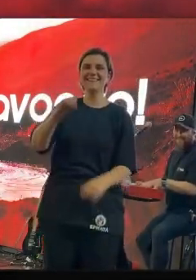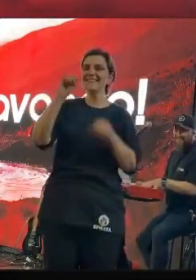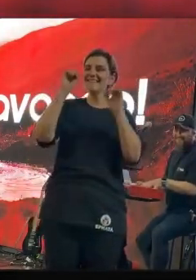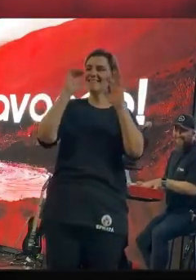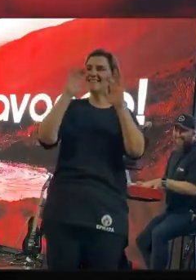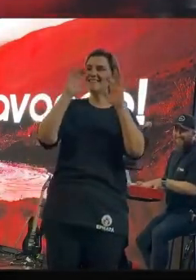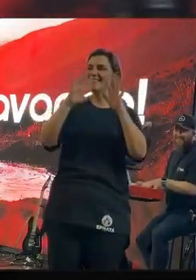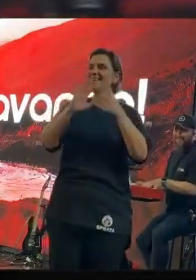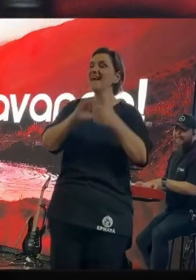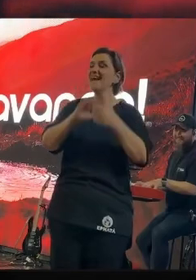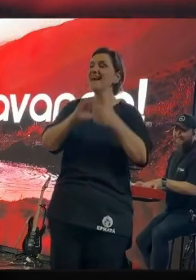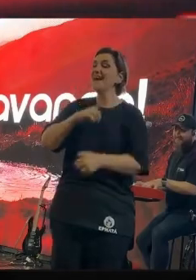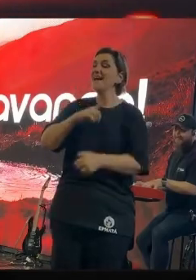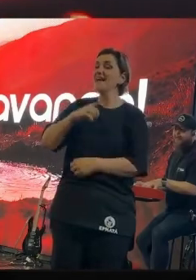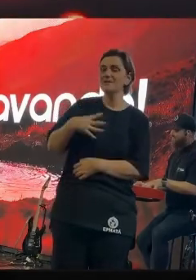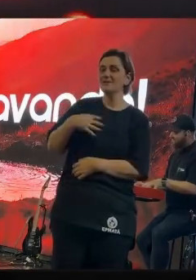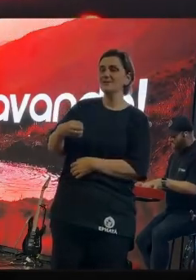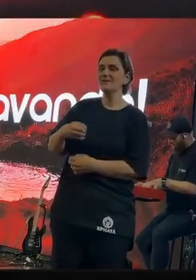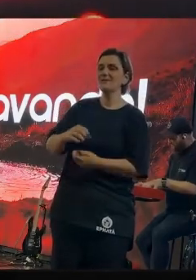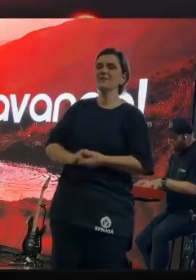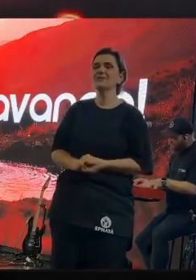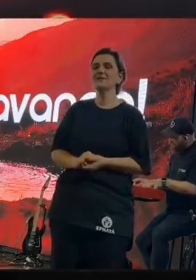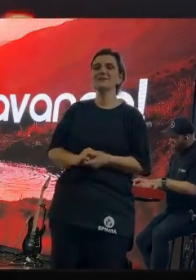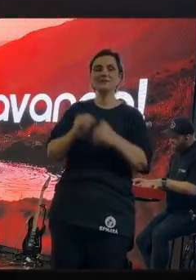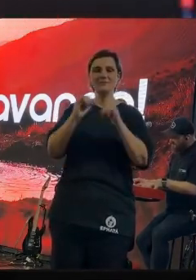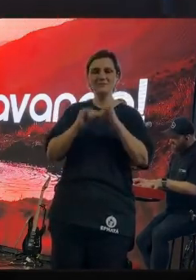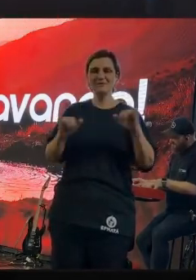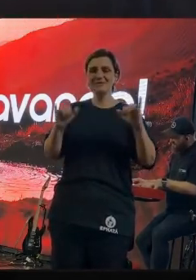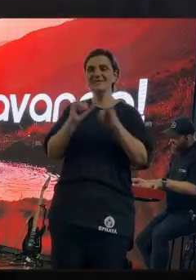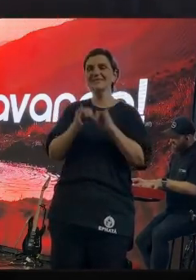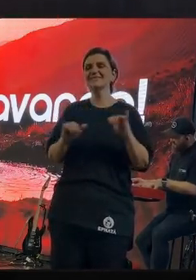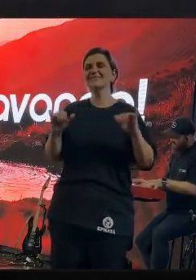Nós temos 4 filhos. E deixa eu te dizer,